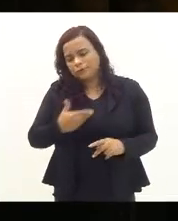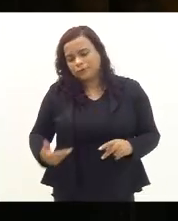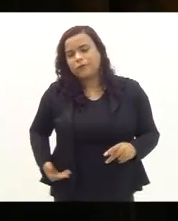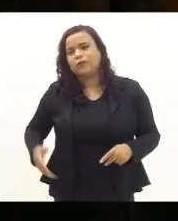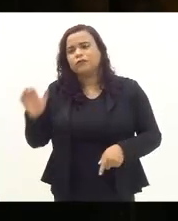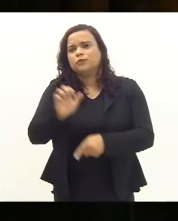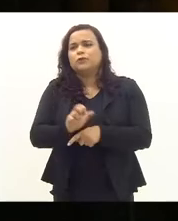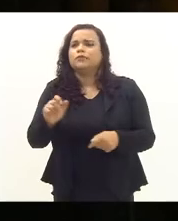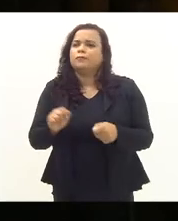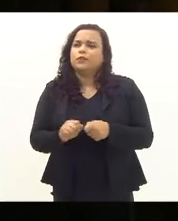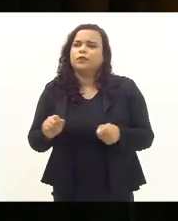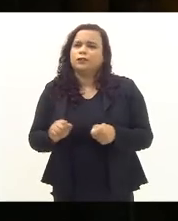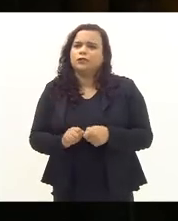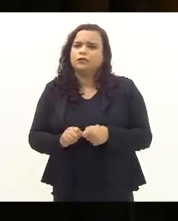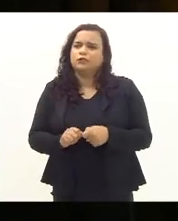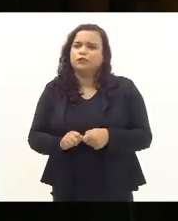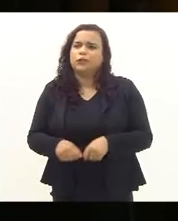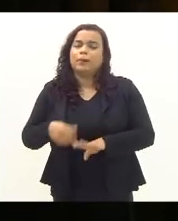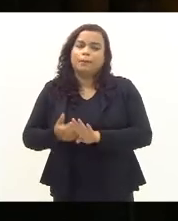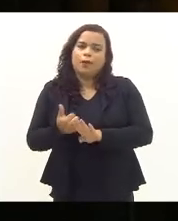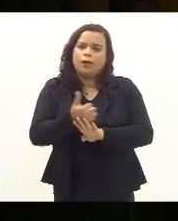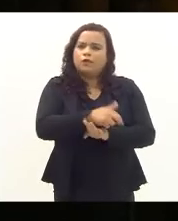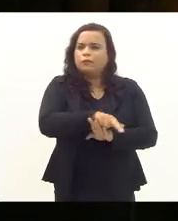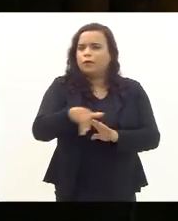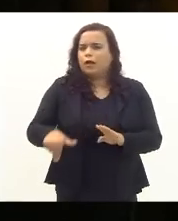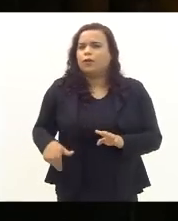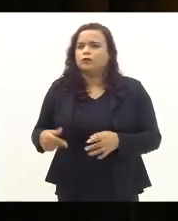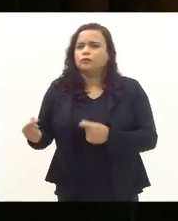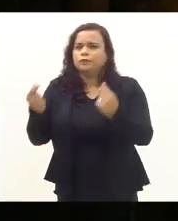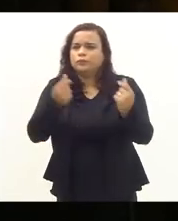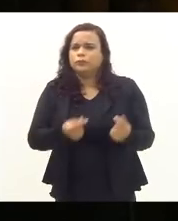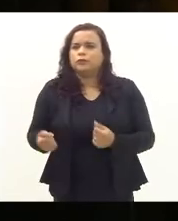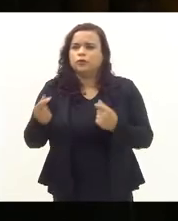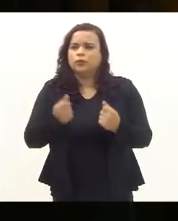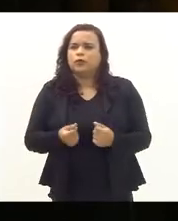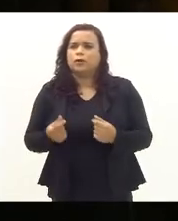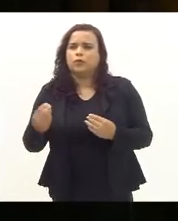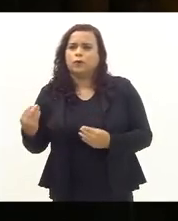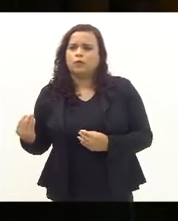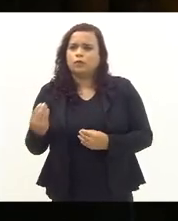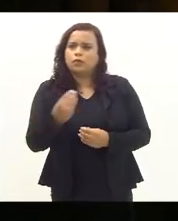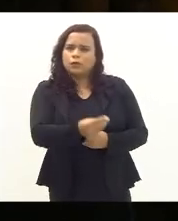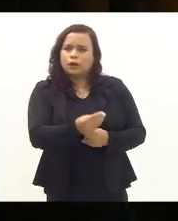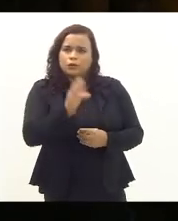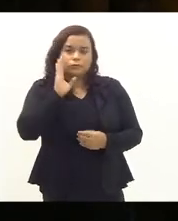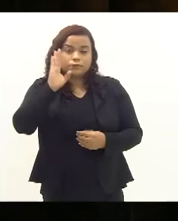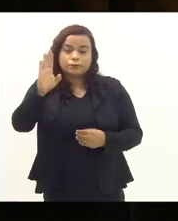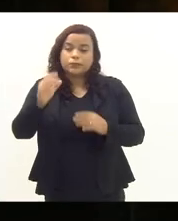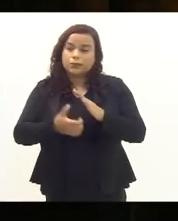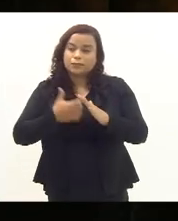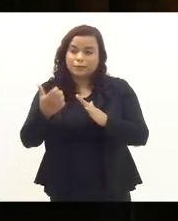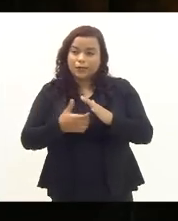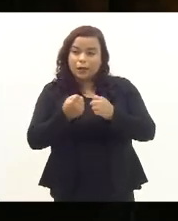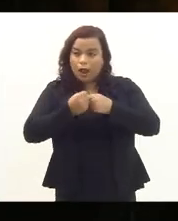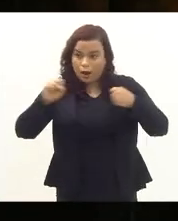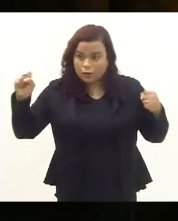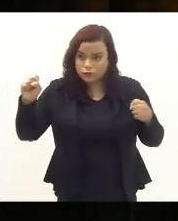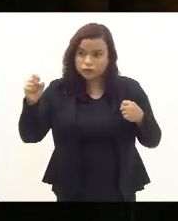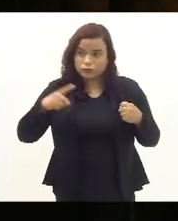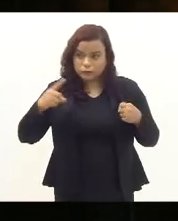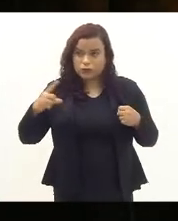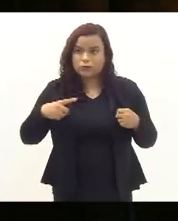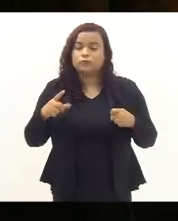ou seja o benefício fiscal dado especial para grandes empresas que